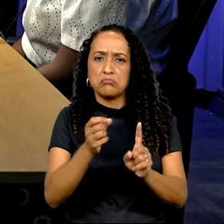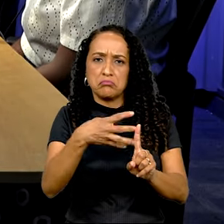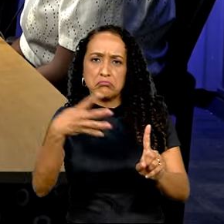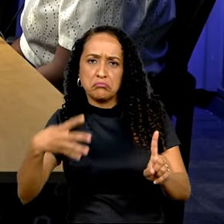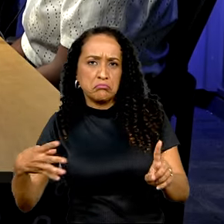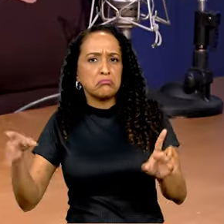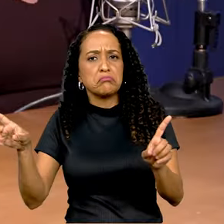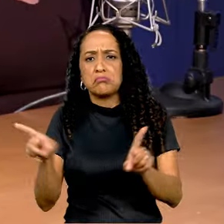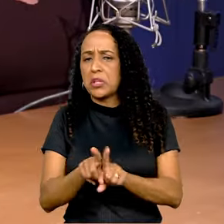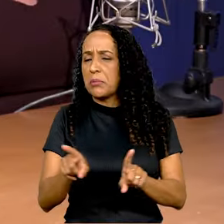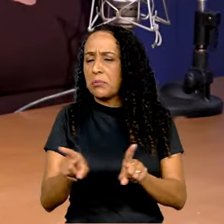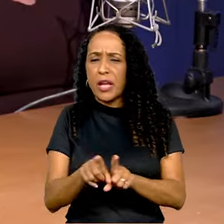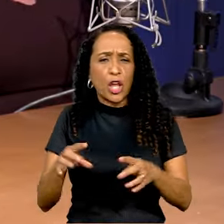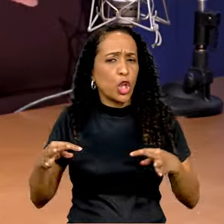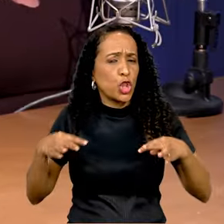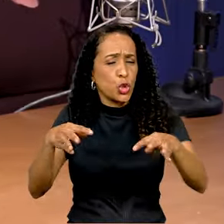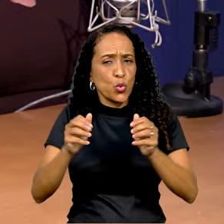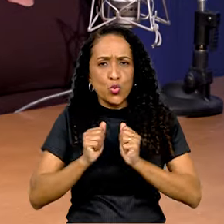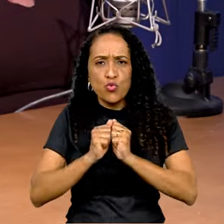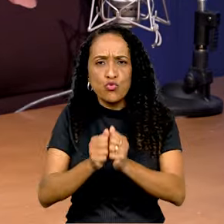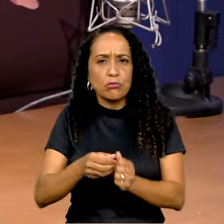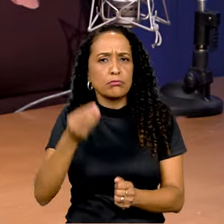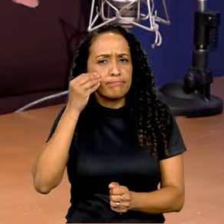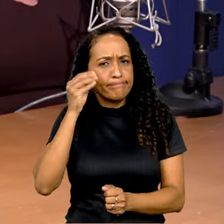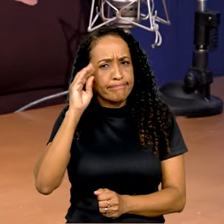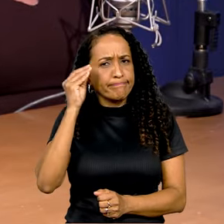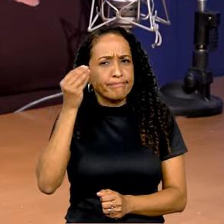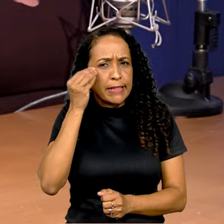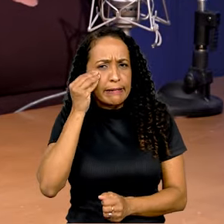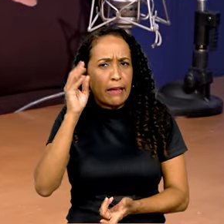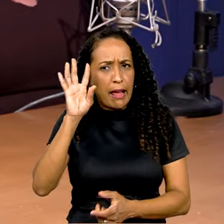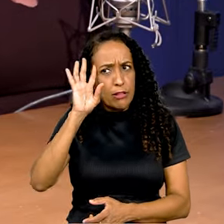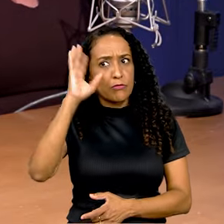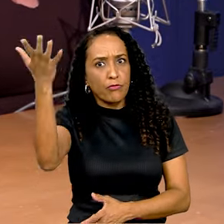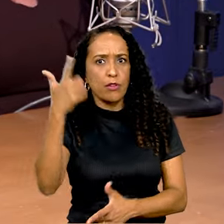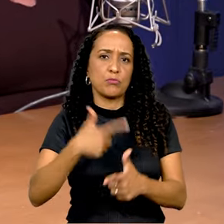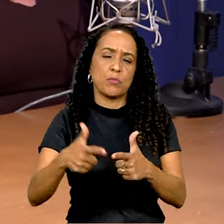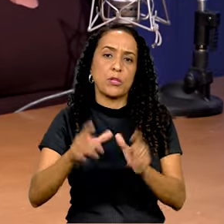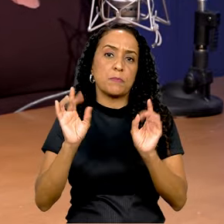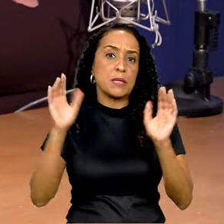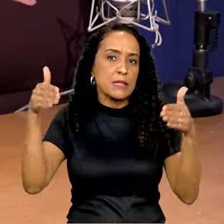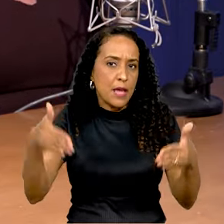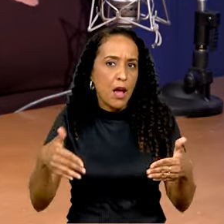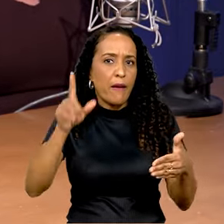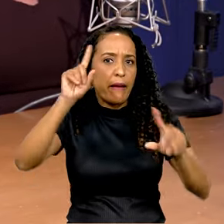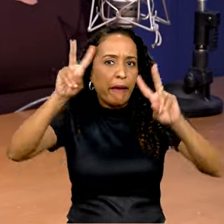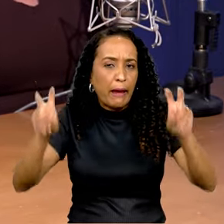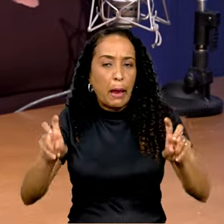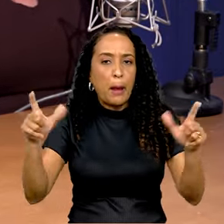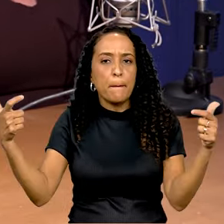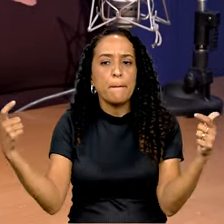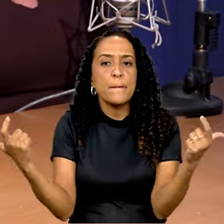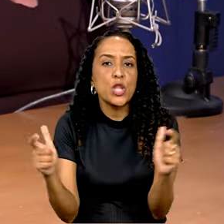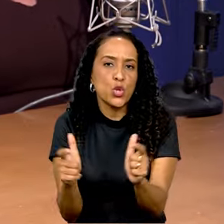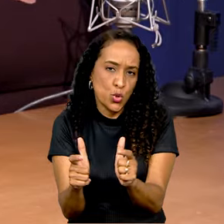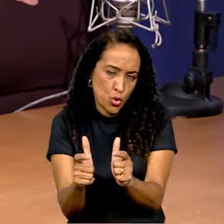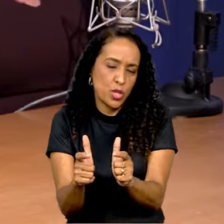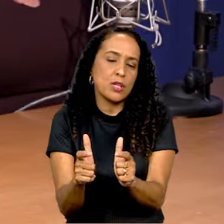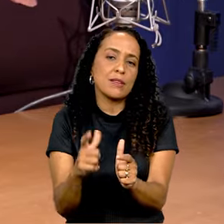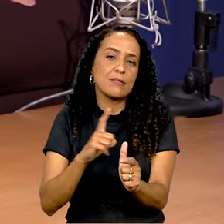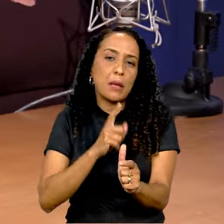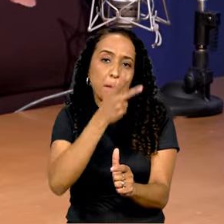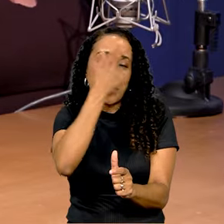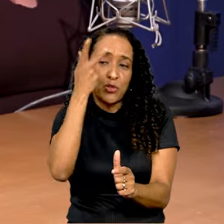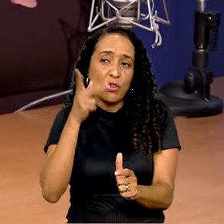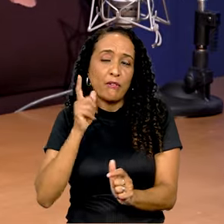LGBT a mais todo mundo junto para tentar resolver os problemas né especialmente esses que são chamados de minorias ainda tem